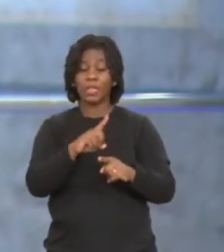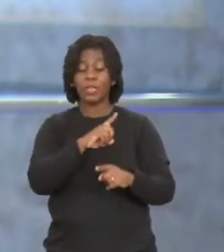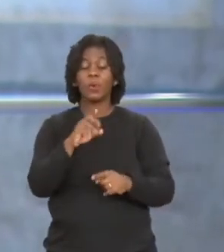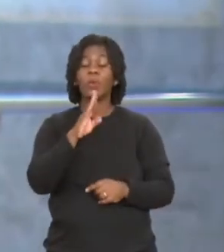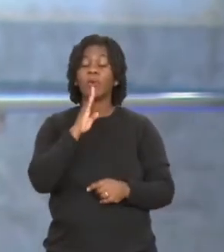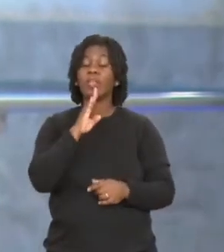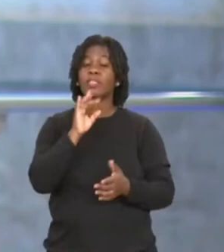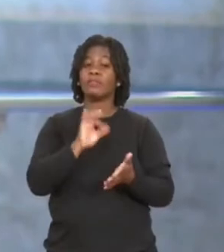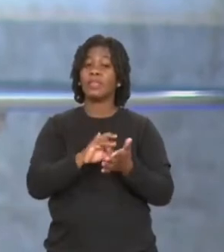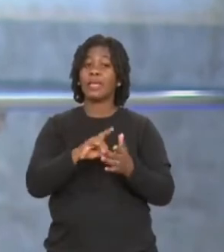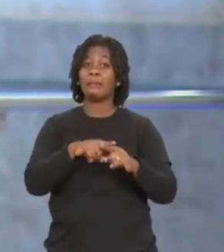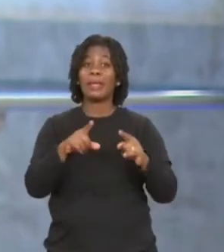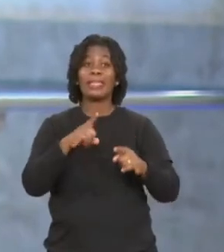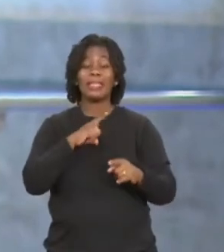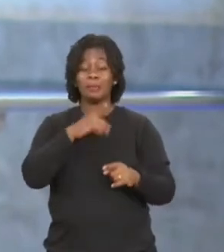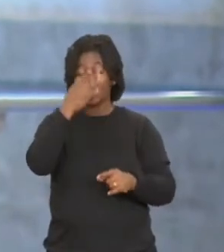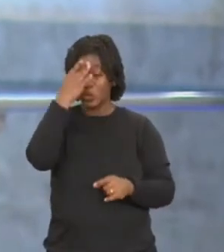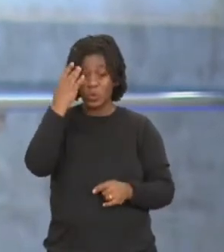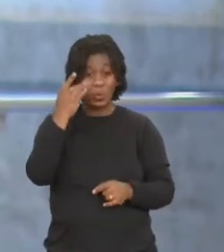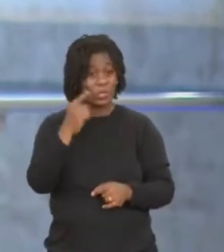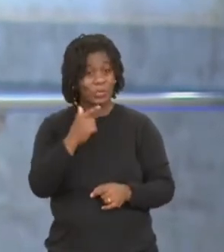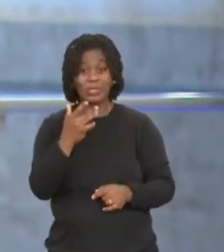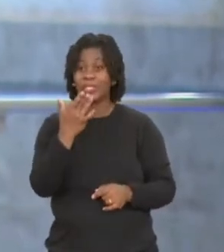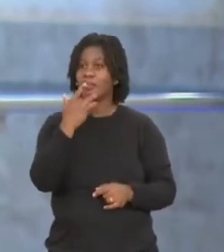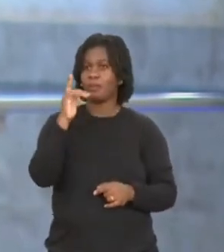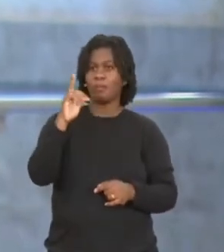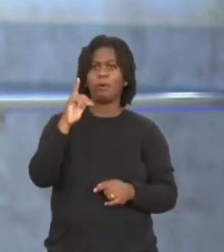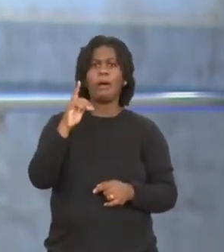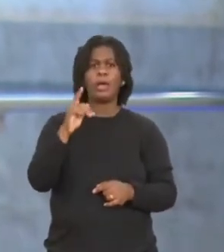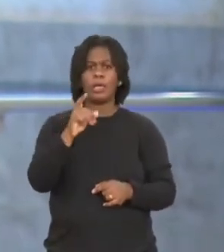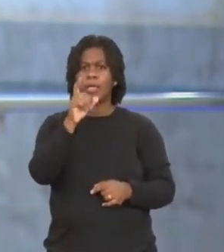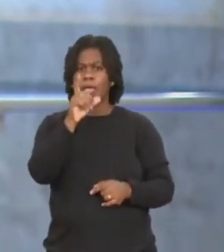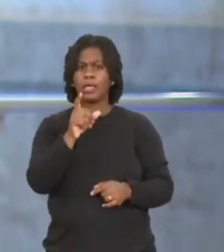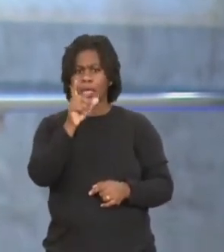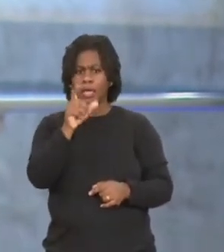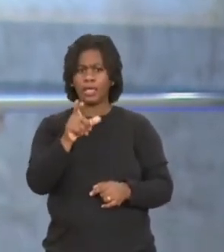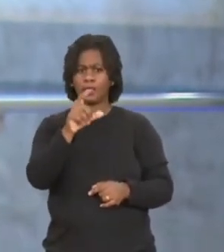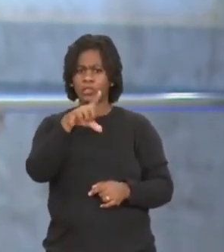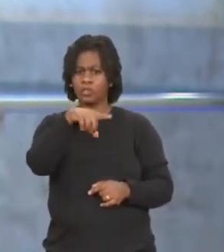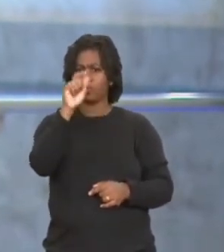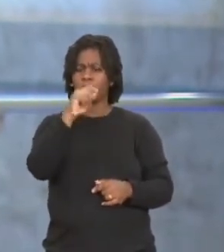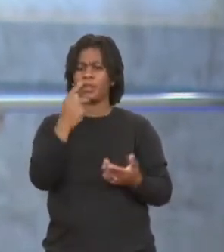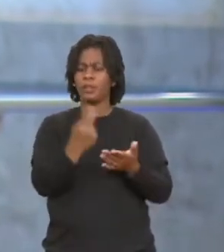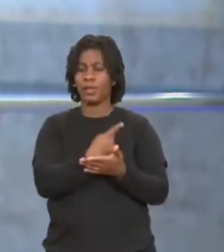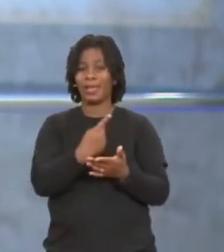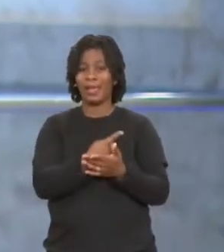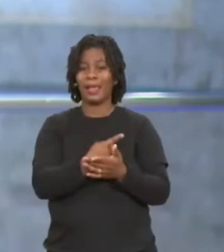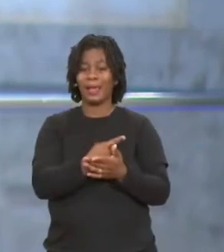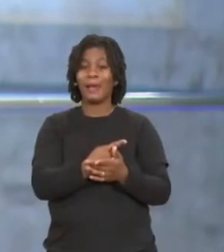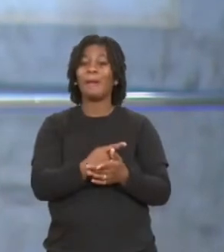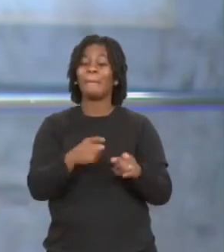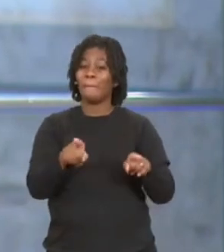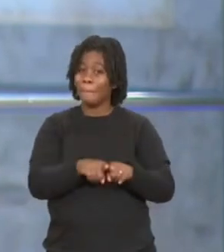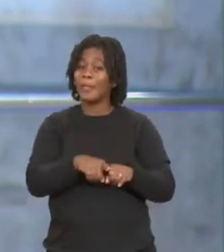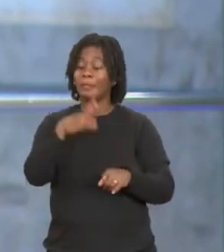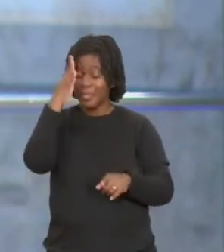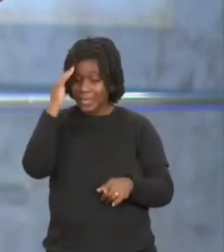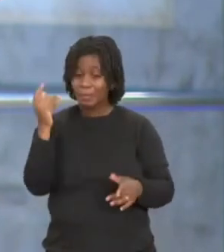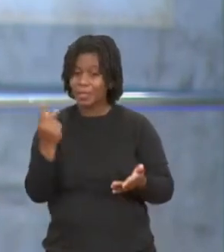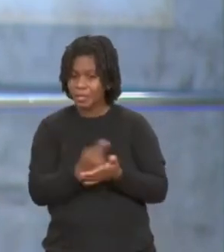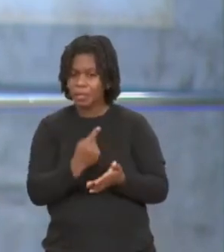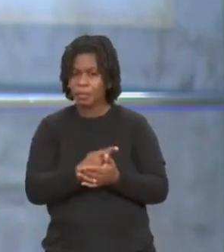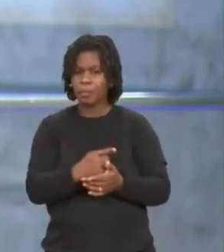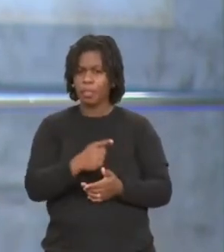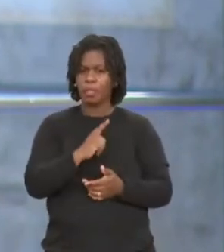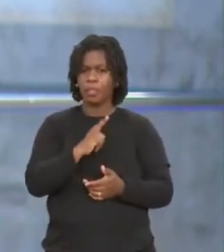não têm temor. Elas erram mesmo sabendo que é errado. Tem muitas pessoas que são